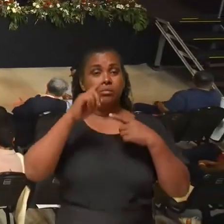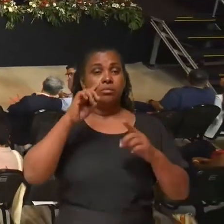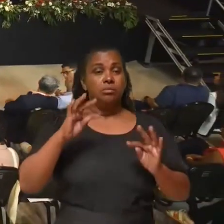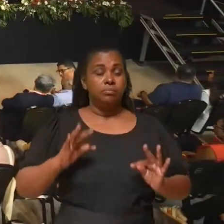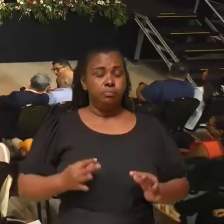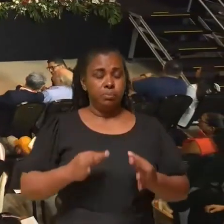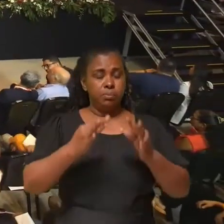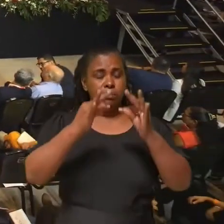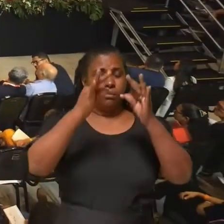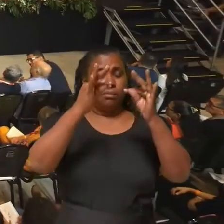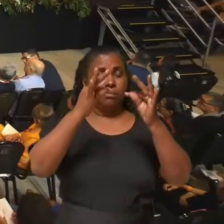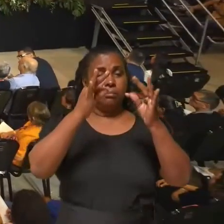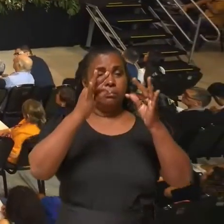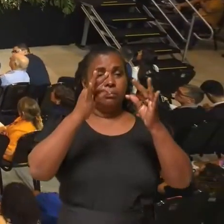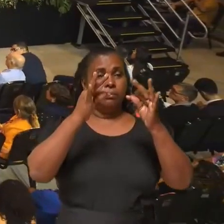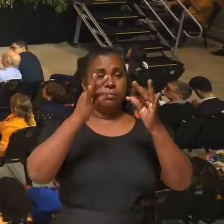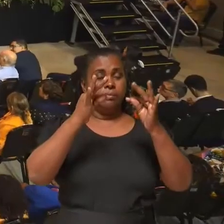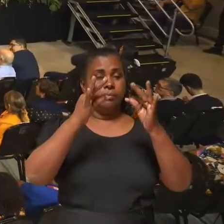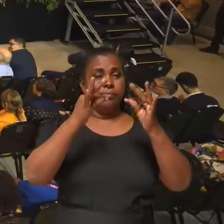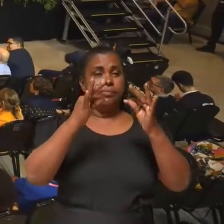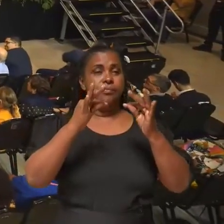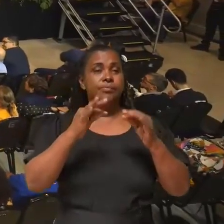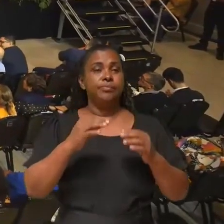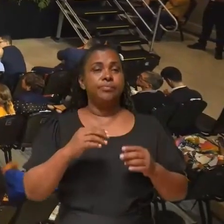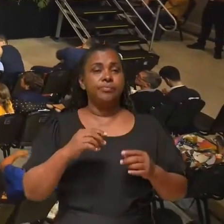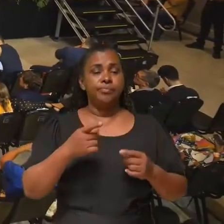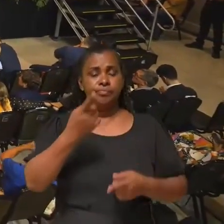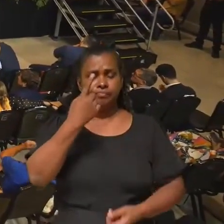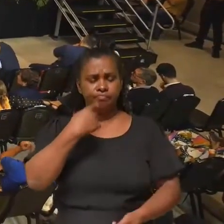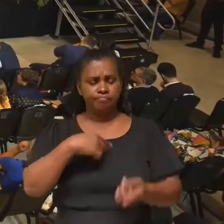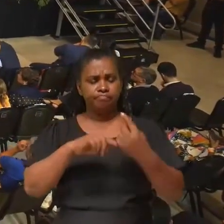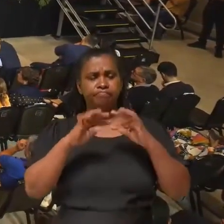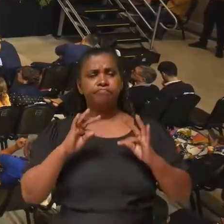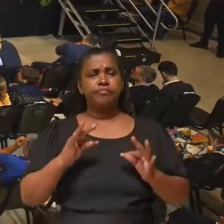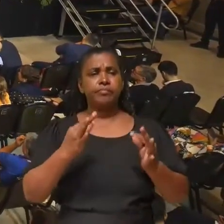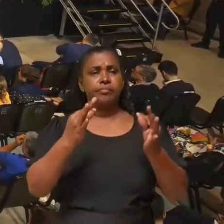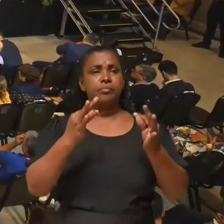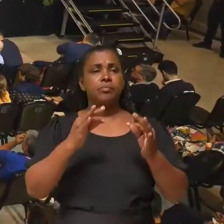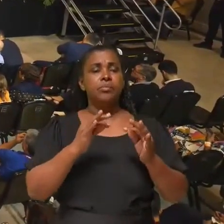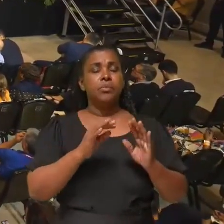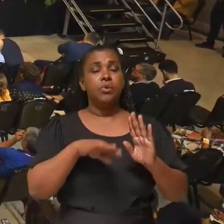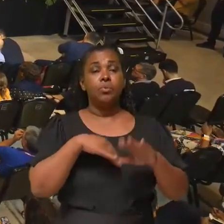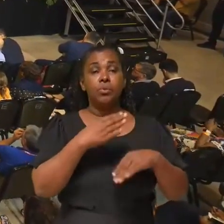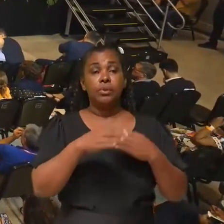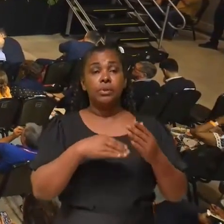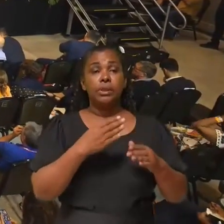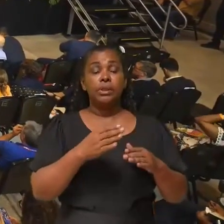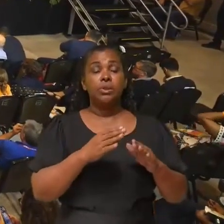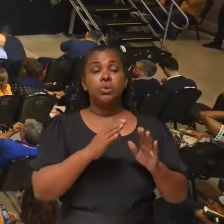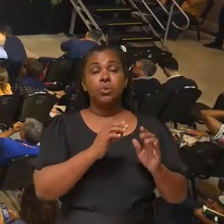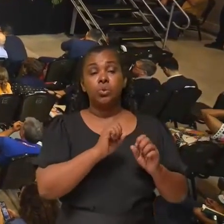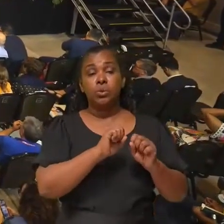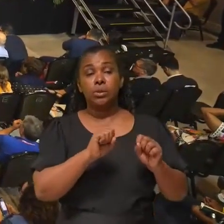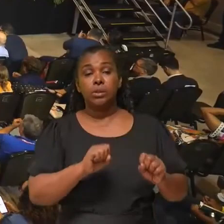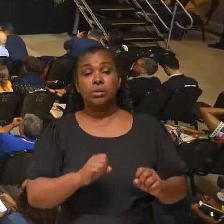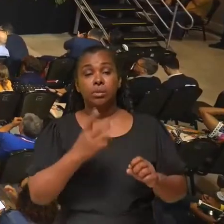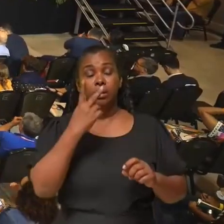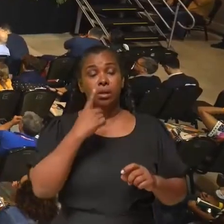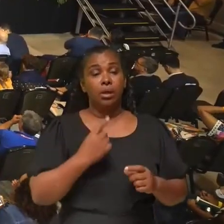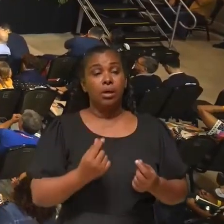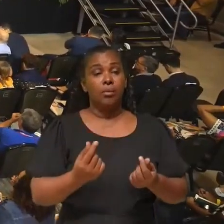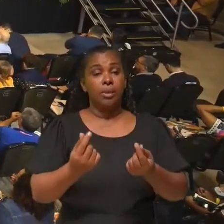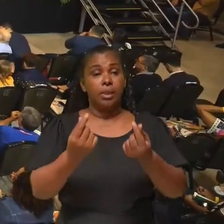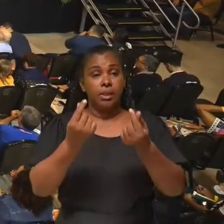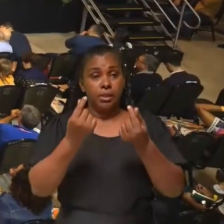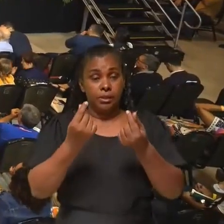Uma brutal transformação tecnológica fruto de um próprio processo de reacomodação do sistema capitalista, que faz com que nós